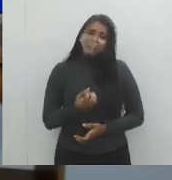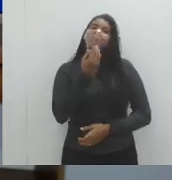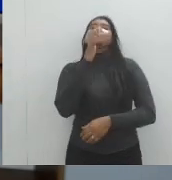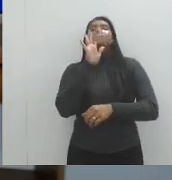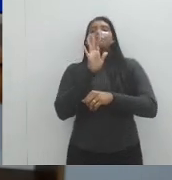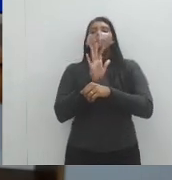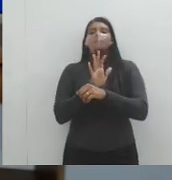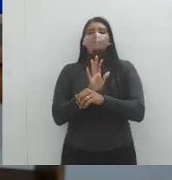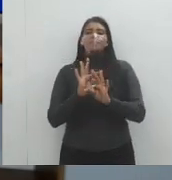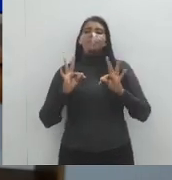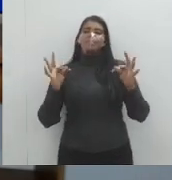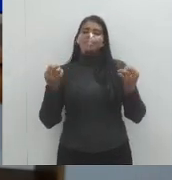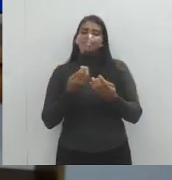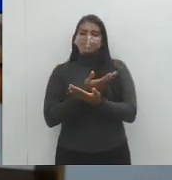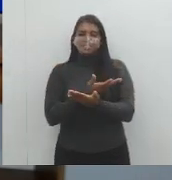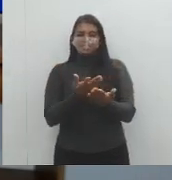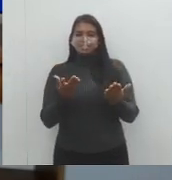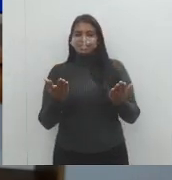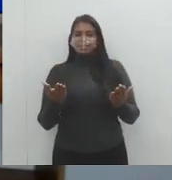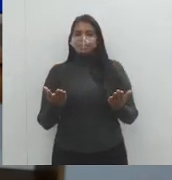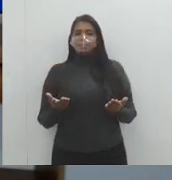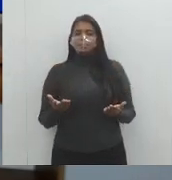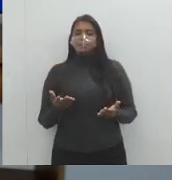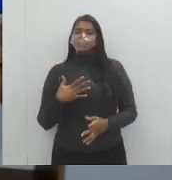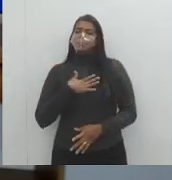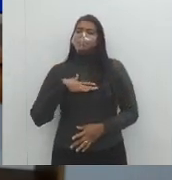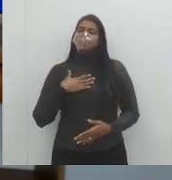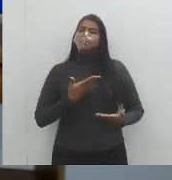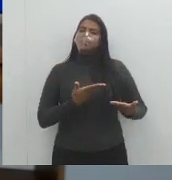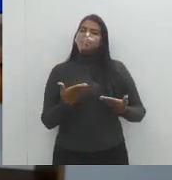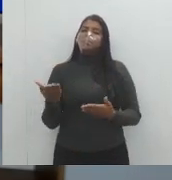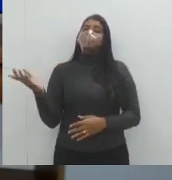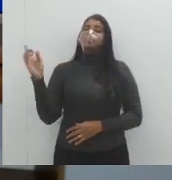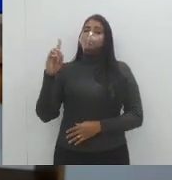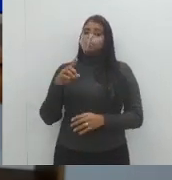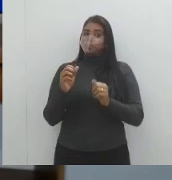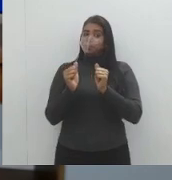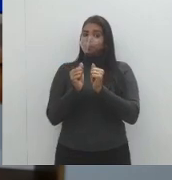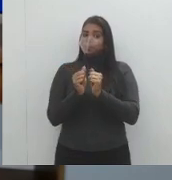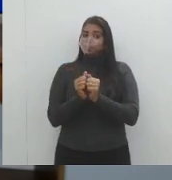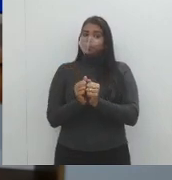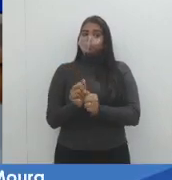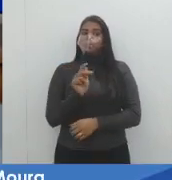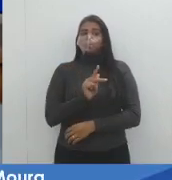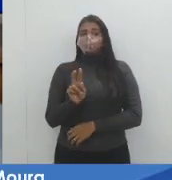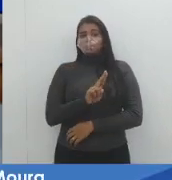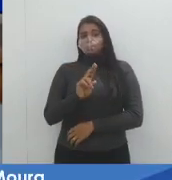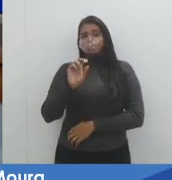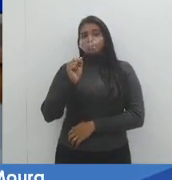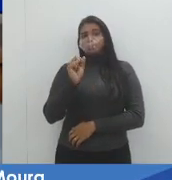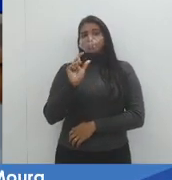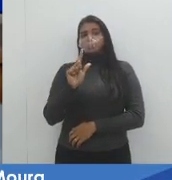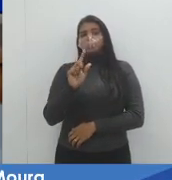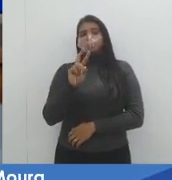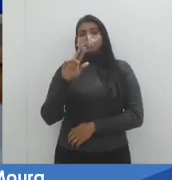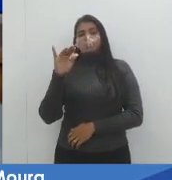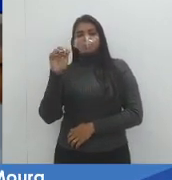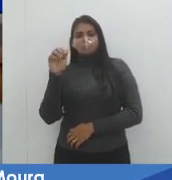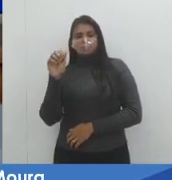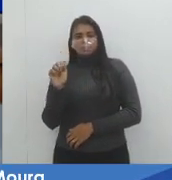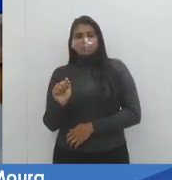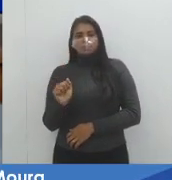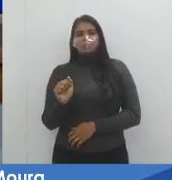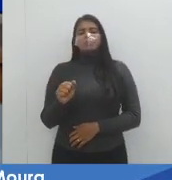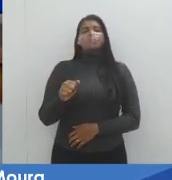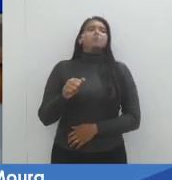Boa tarde a todos e a todas. É um prazer estar aqui mais uma vez com vocês. Eu sou a professora Silvia, como vocês já sabem, né? A minha